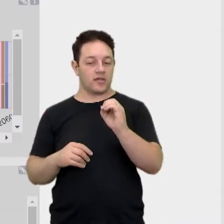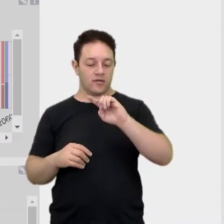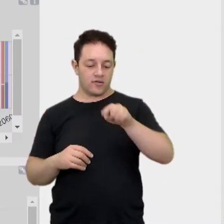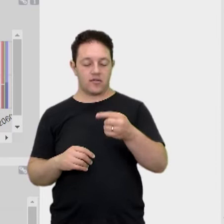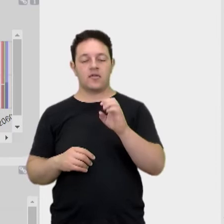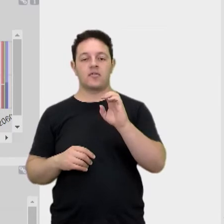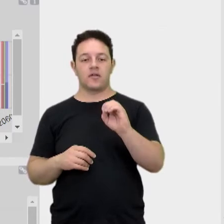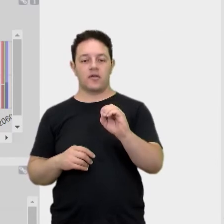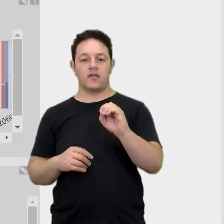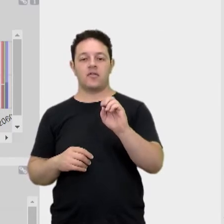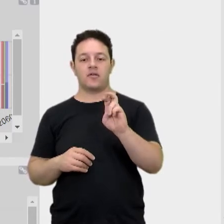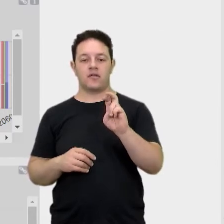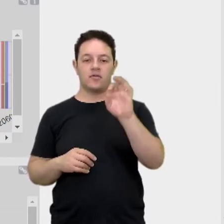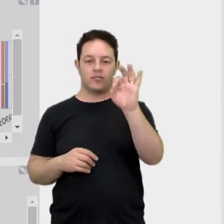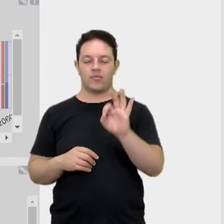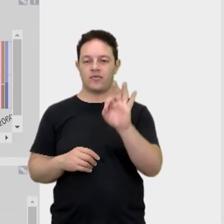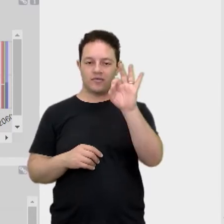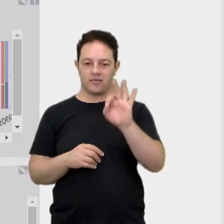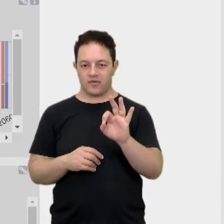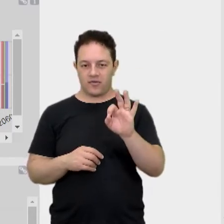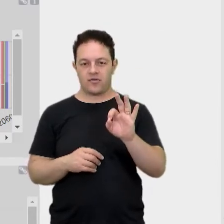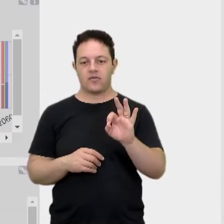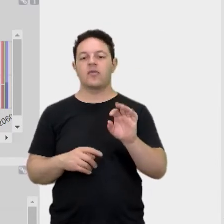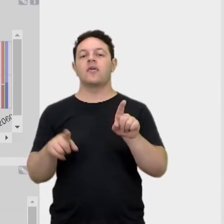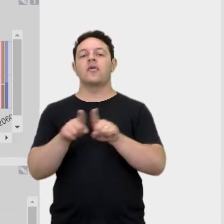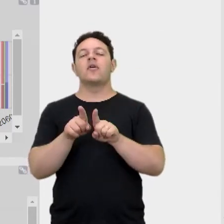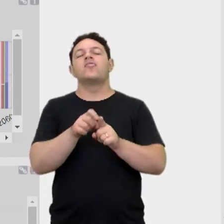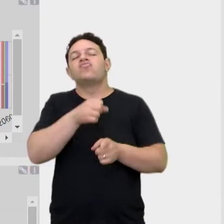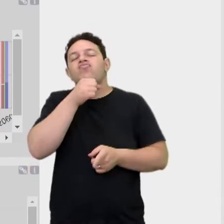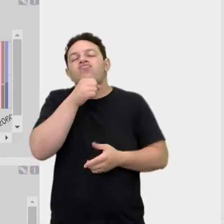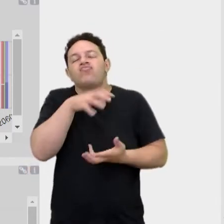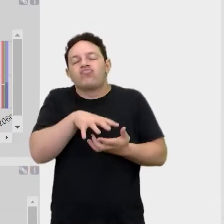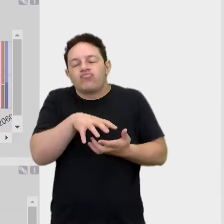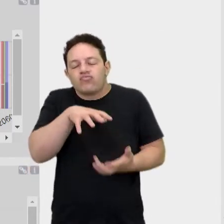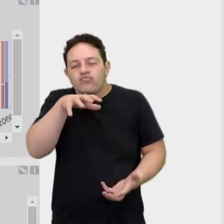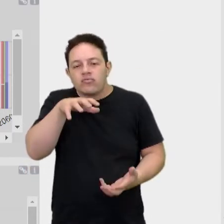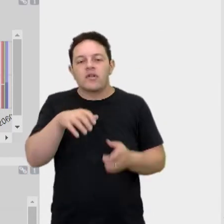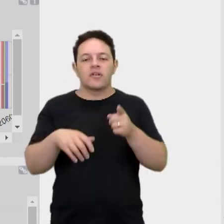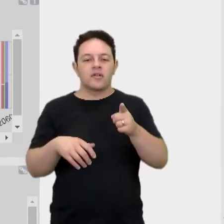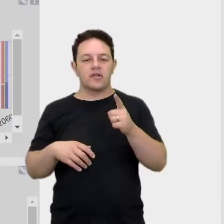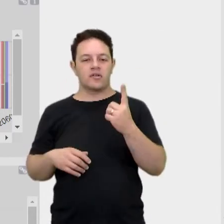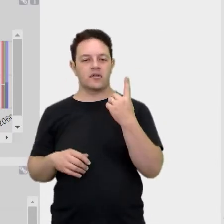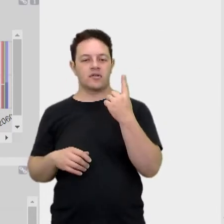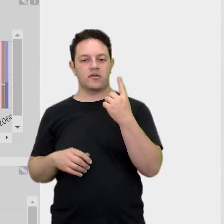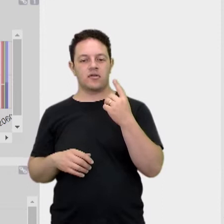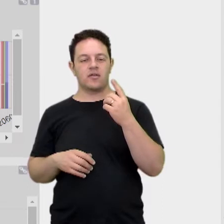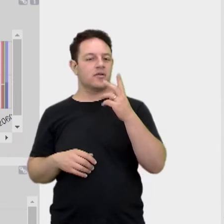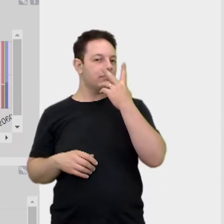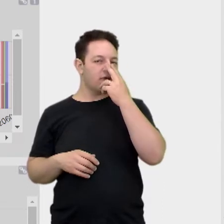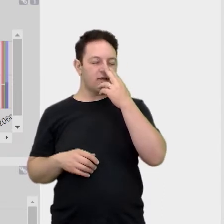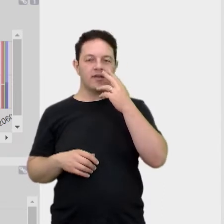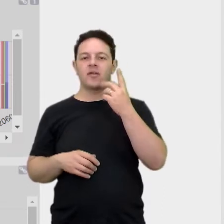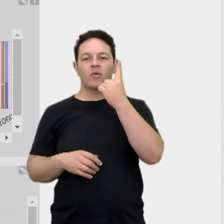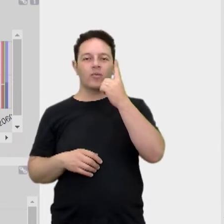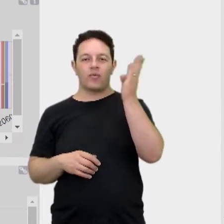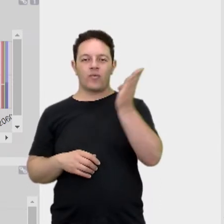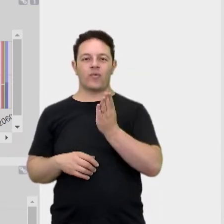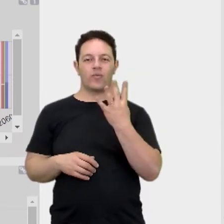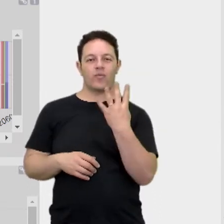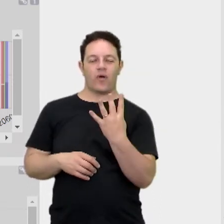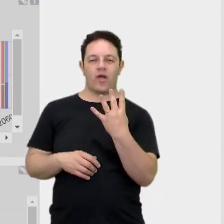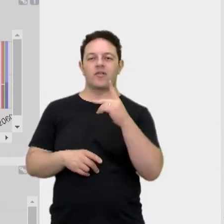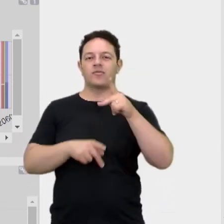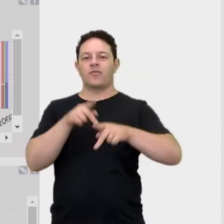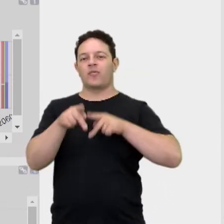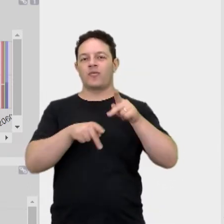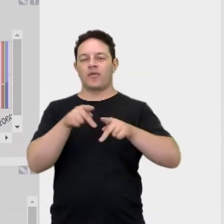60,05% é a maioria. E aqui nós temos aí já os idosos, com 1/4 da população brasileira. Então a gente está